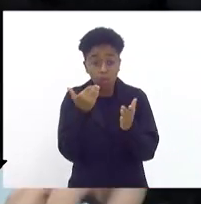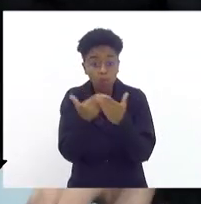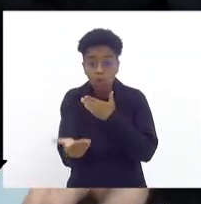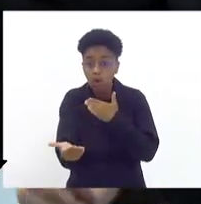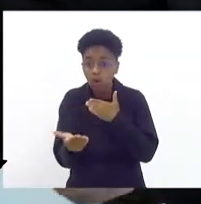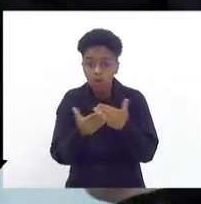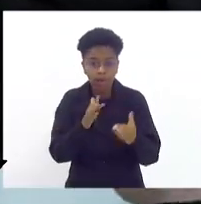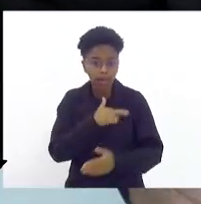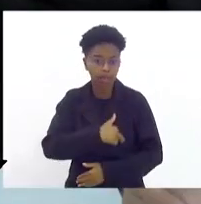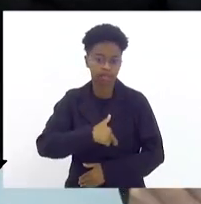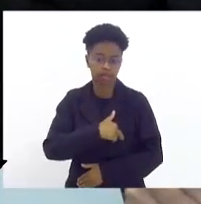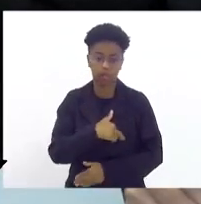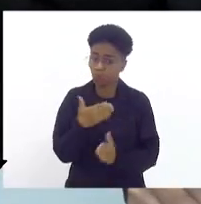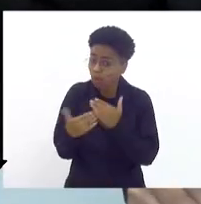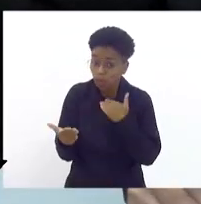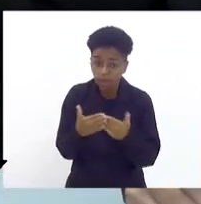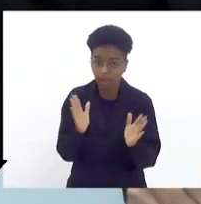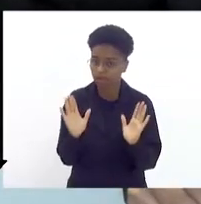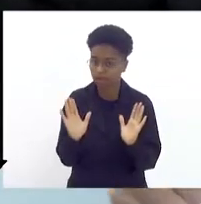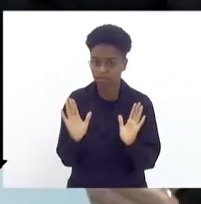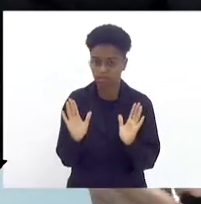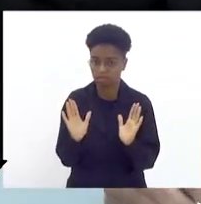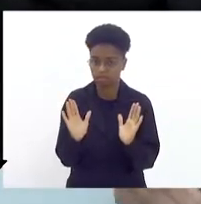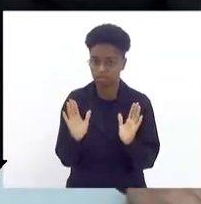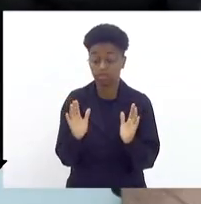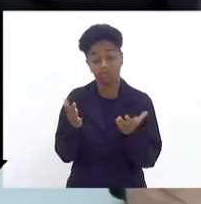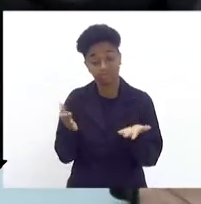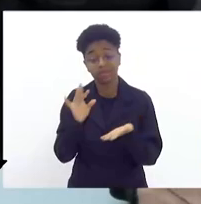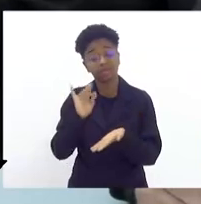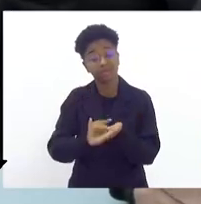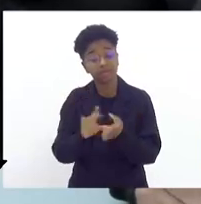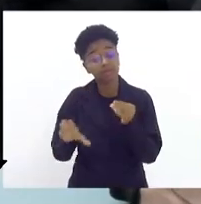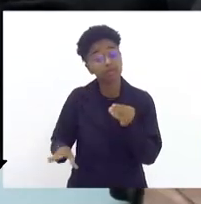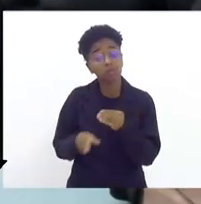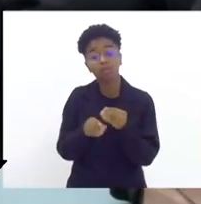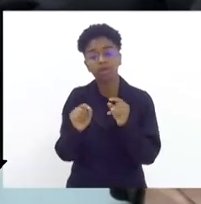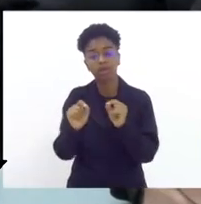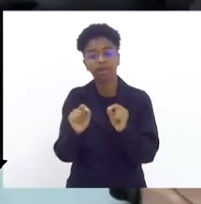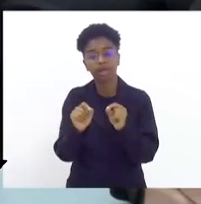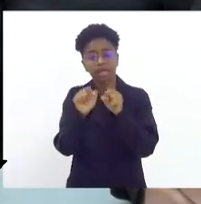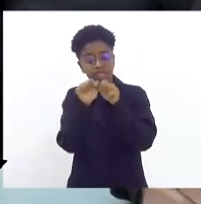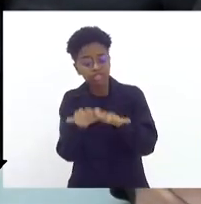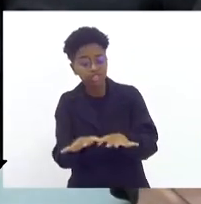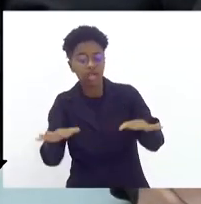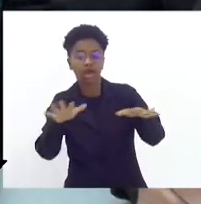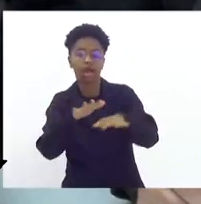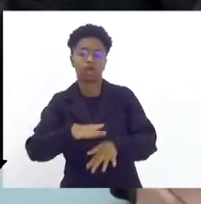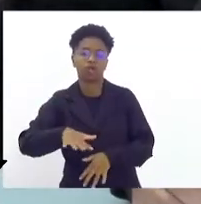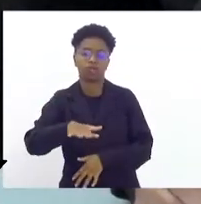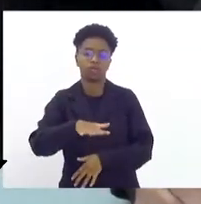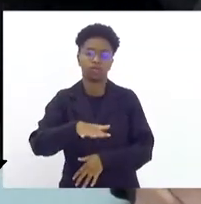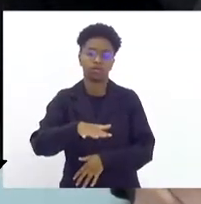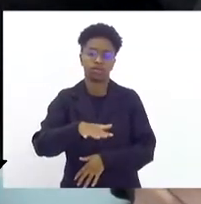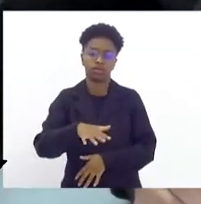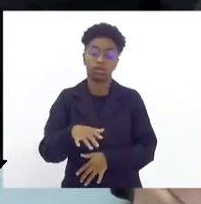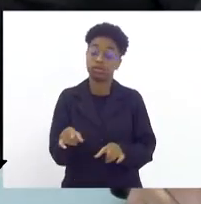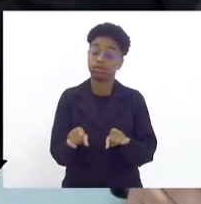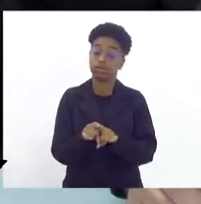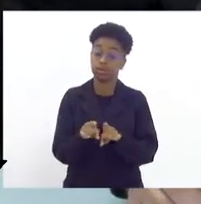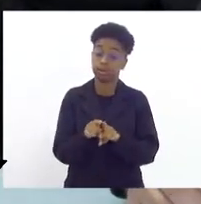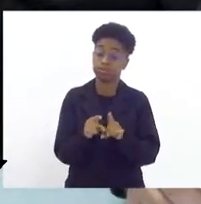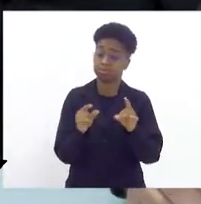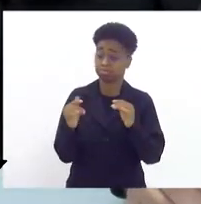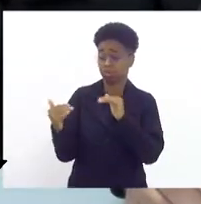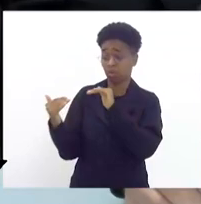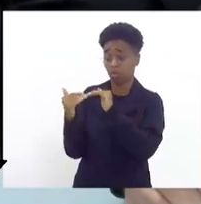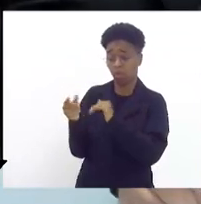crença. Liturgias e cultos de qualquer crença. Na verdade, a gente está tornando mais amplo isso. E para fazer esse acordo